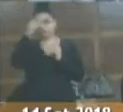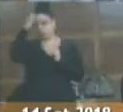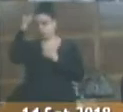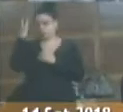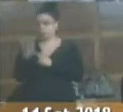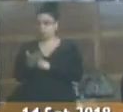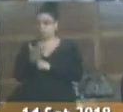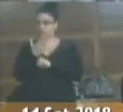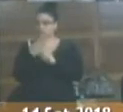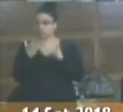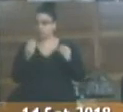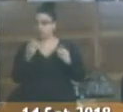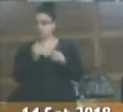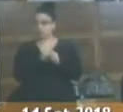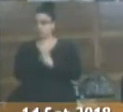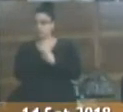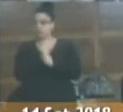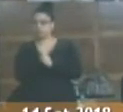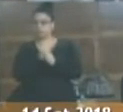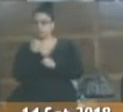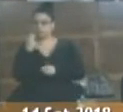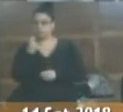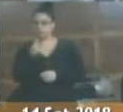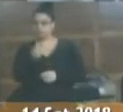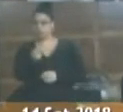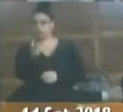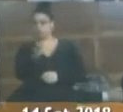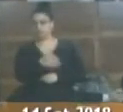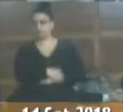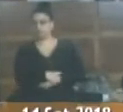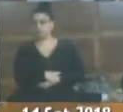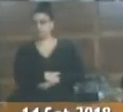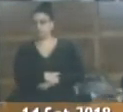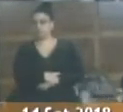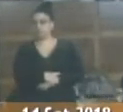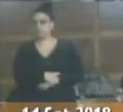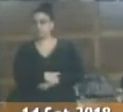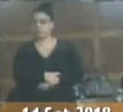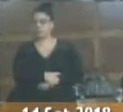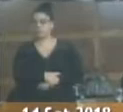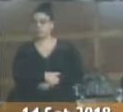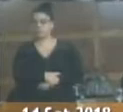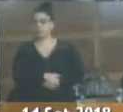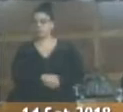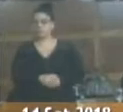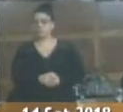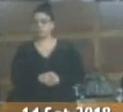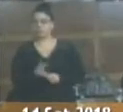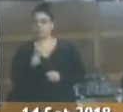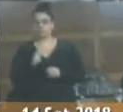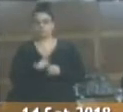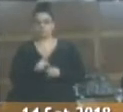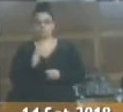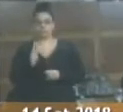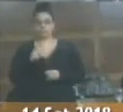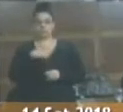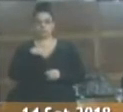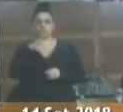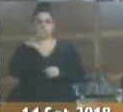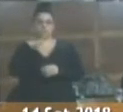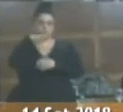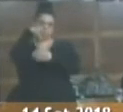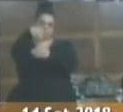ajudado bastante ao longo desses anos. A Petrobras e a Transpetro, que nós estamos localizados lá na